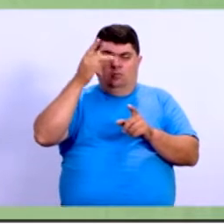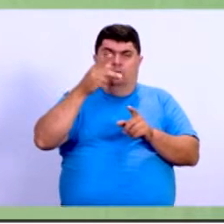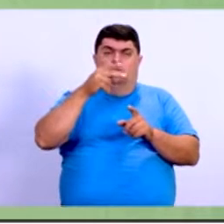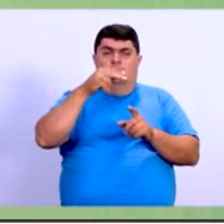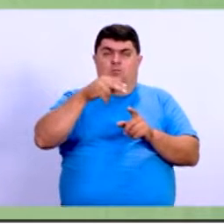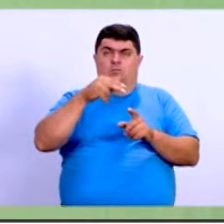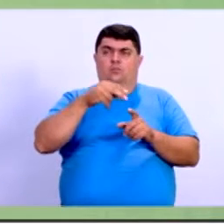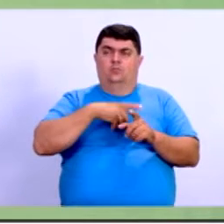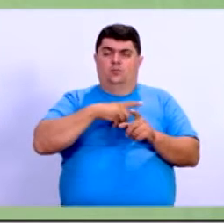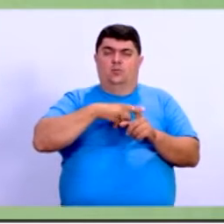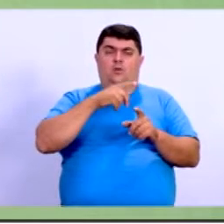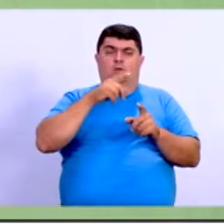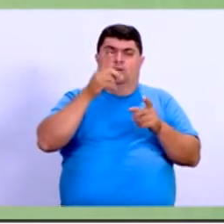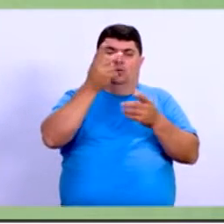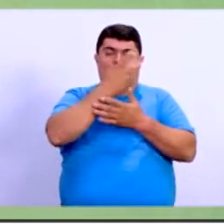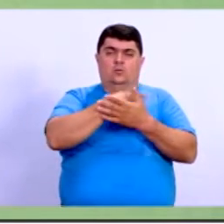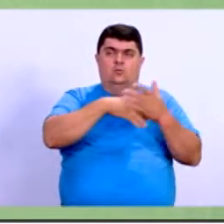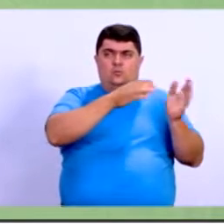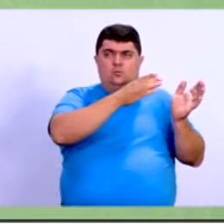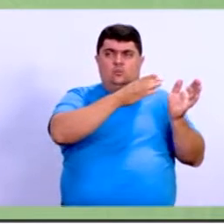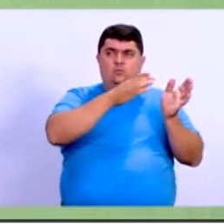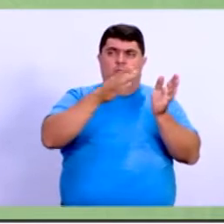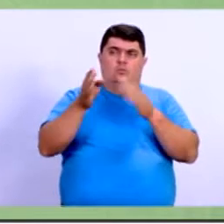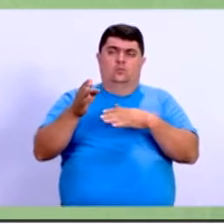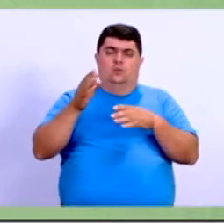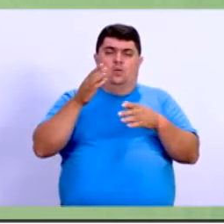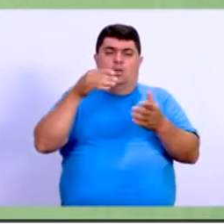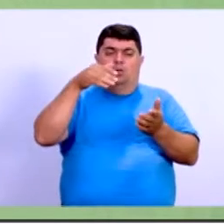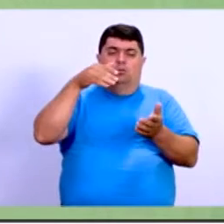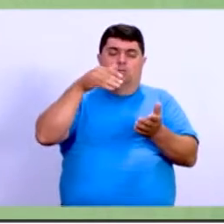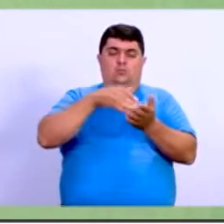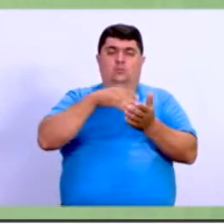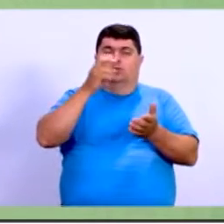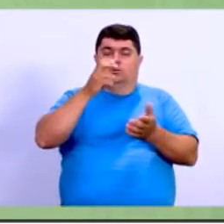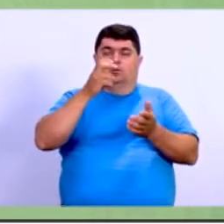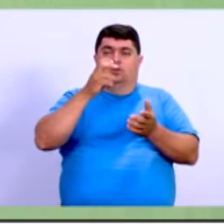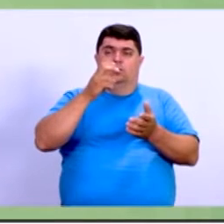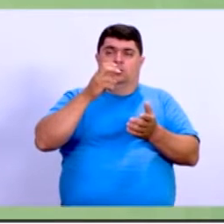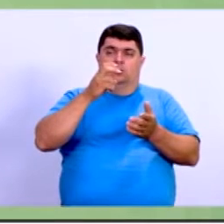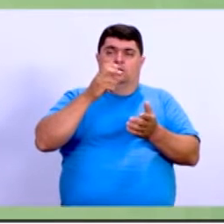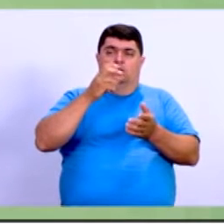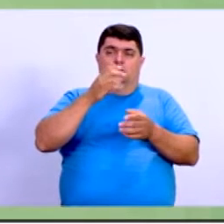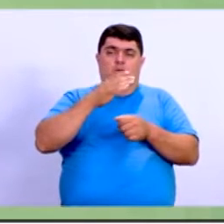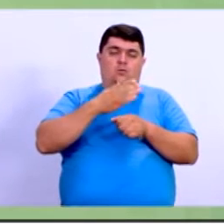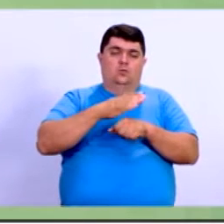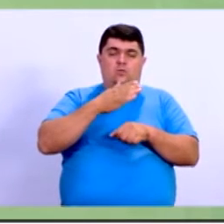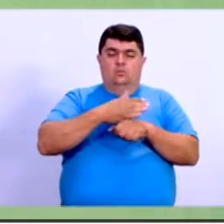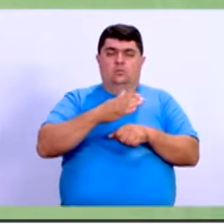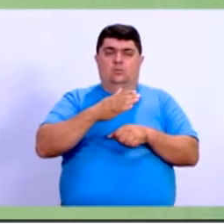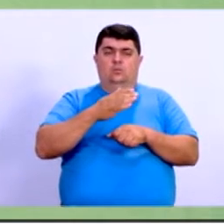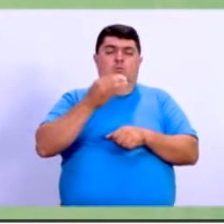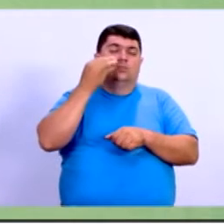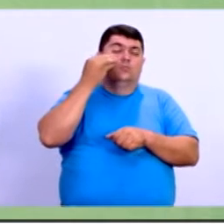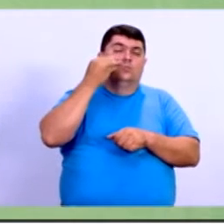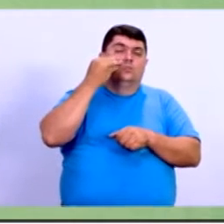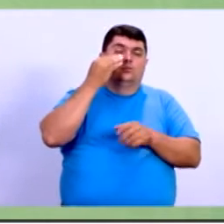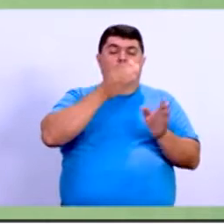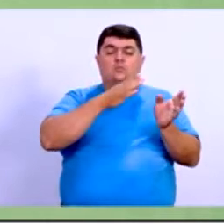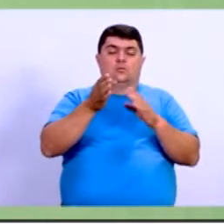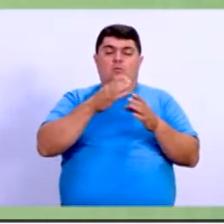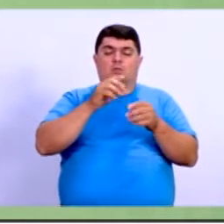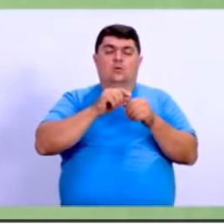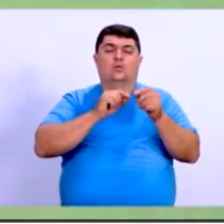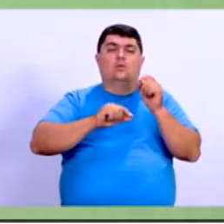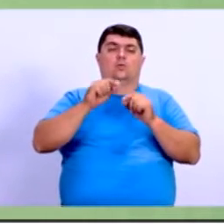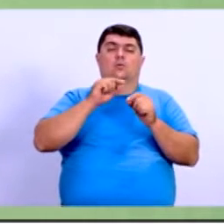Diagramas de sequência é a nossa quinta e última parte para poder fazer o sistema. O diagrama de sequência, ele faz o quê? Ele